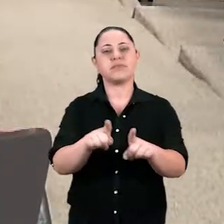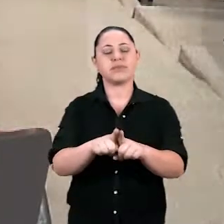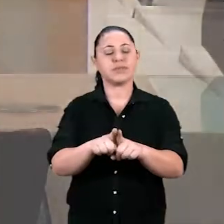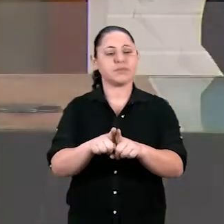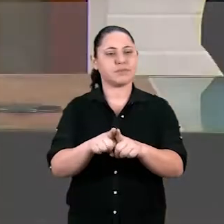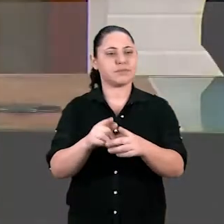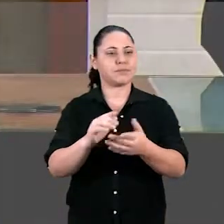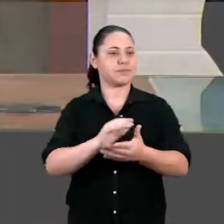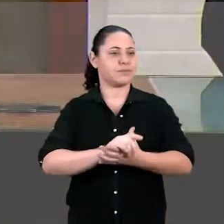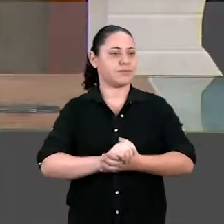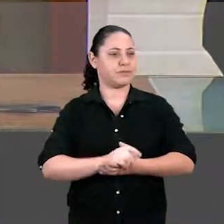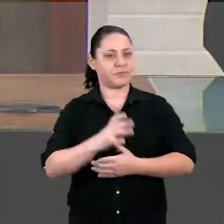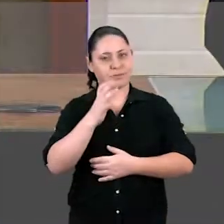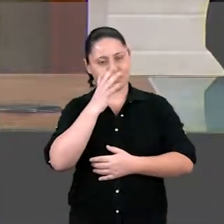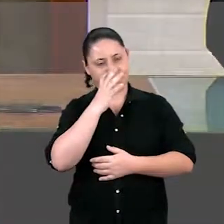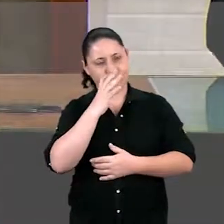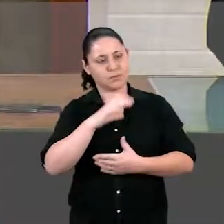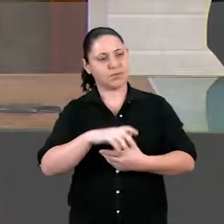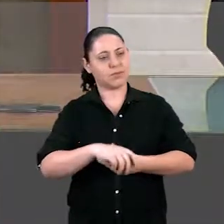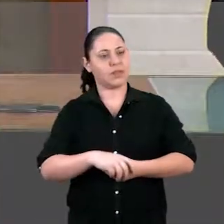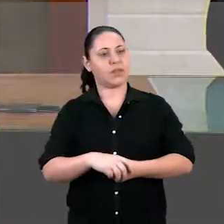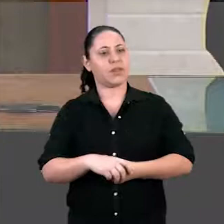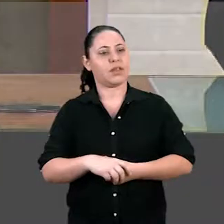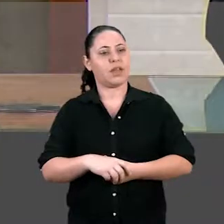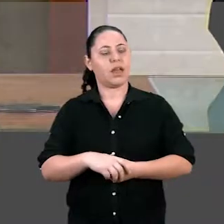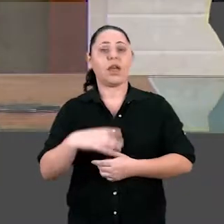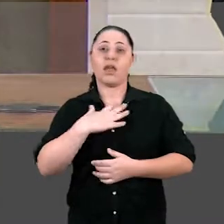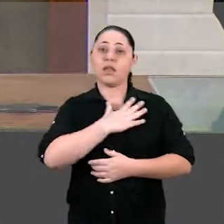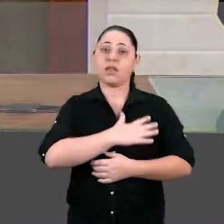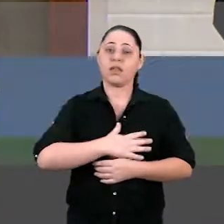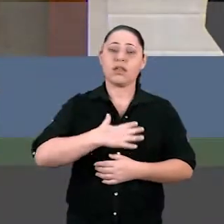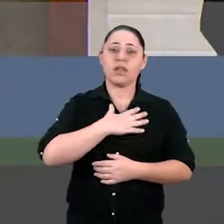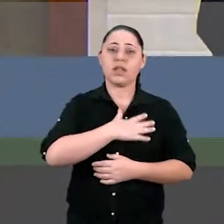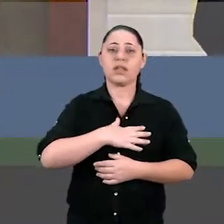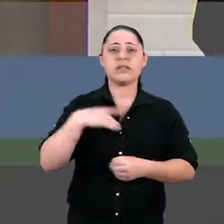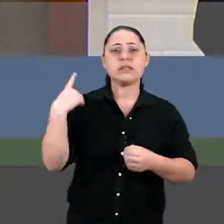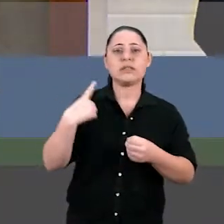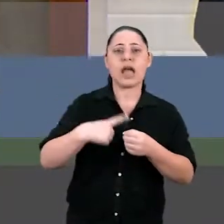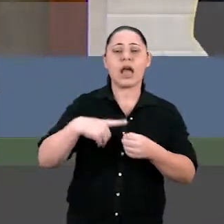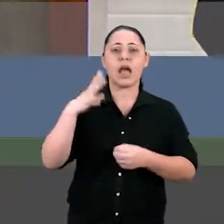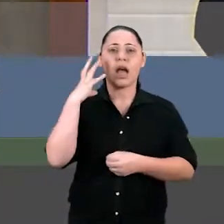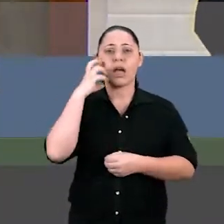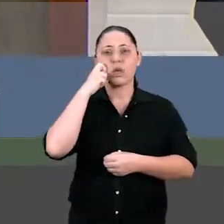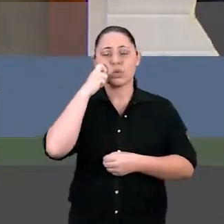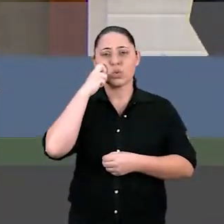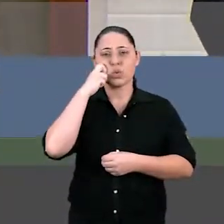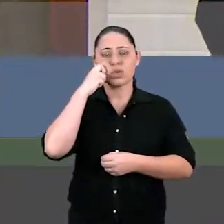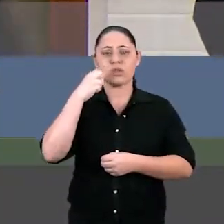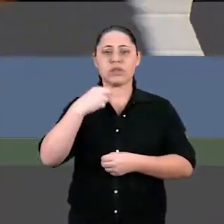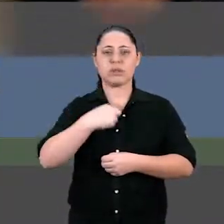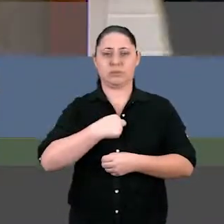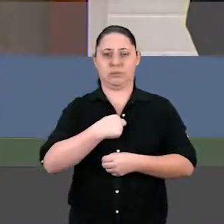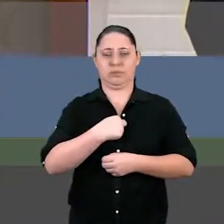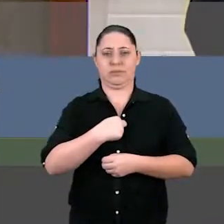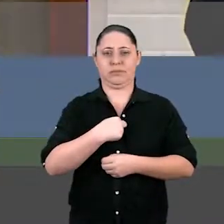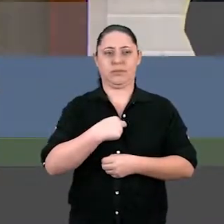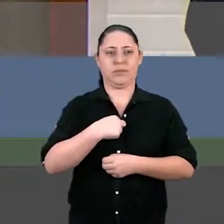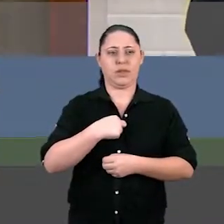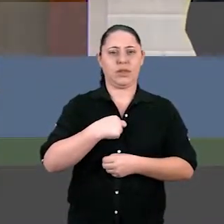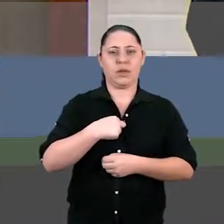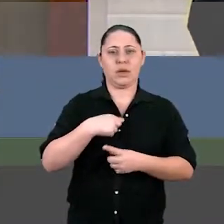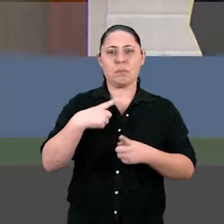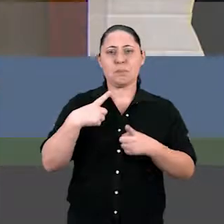grande alegria que aqui estou, uma vez mais, nessa cidade que já adotei como minha, seja